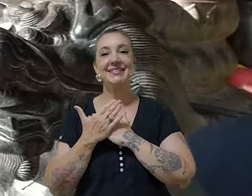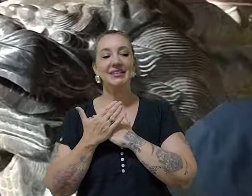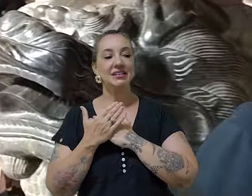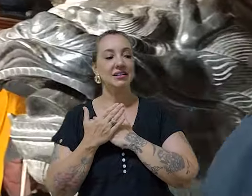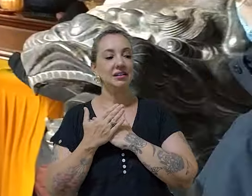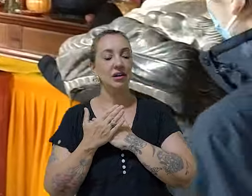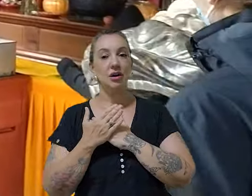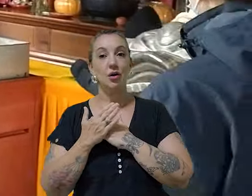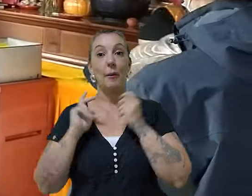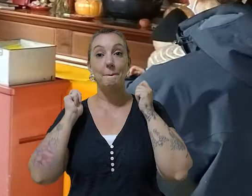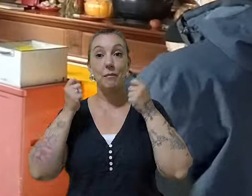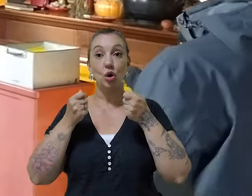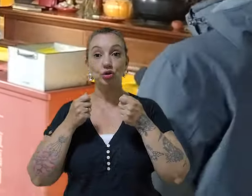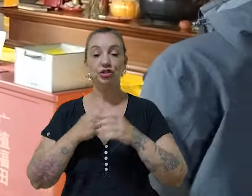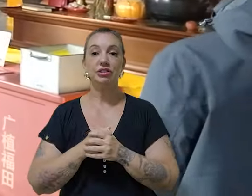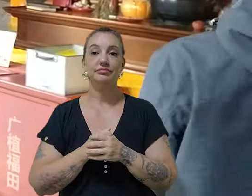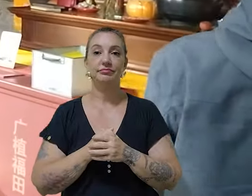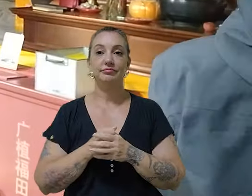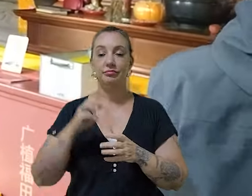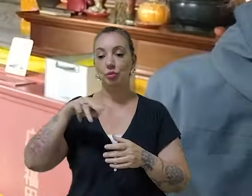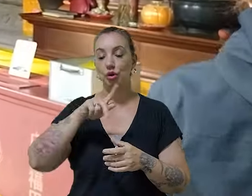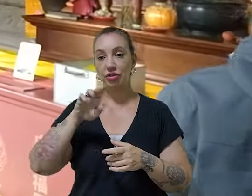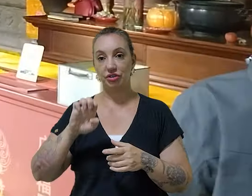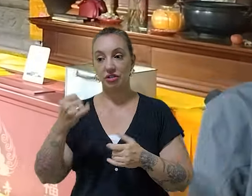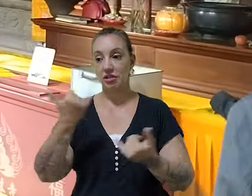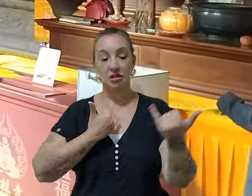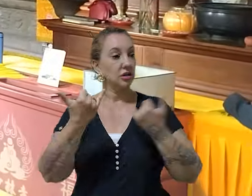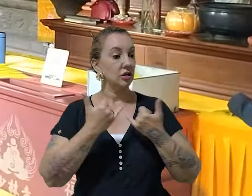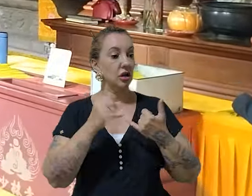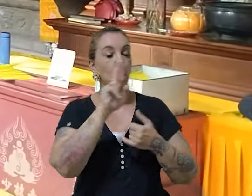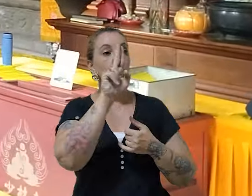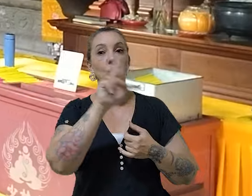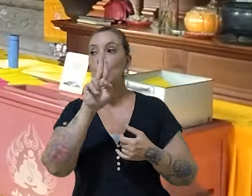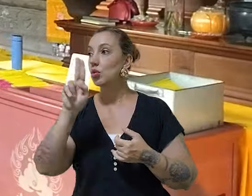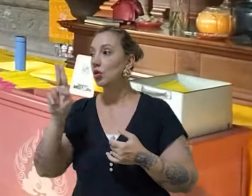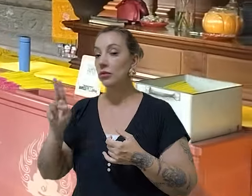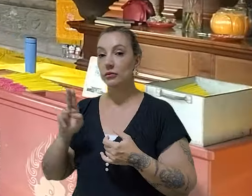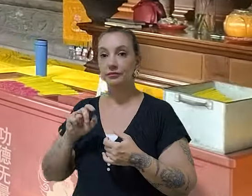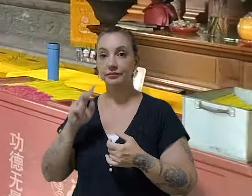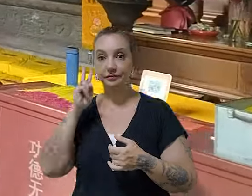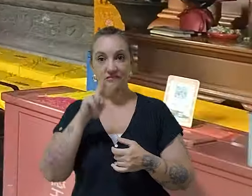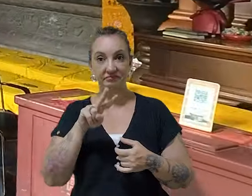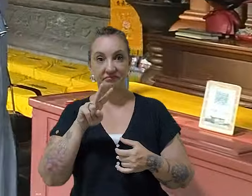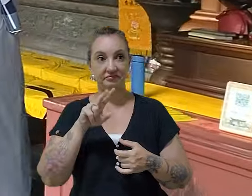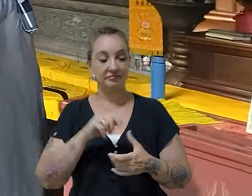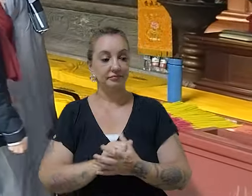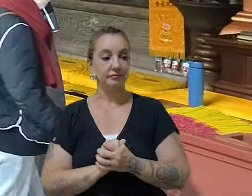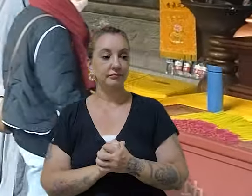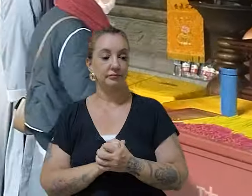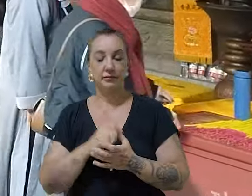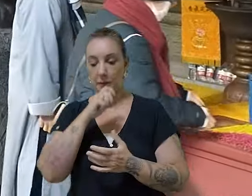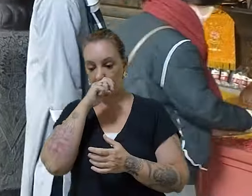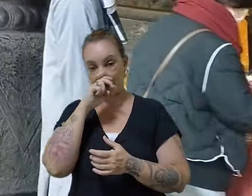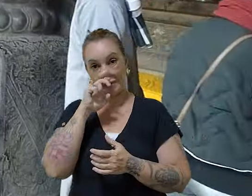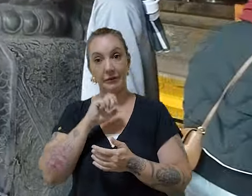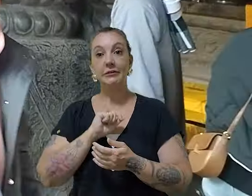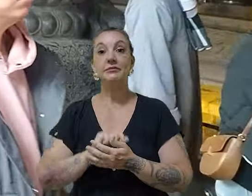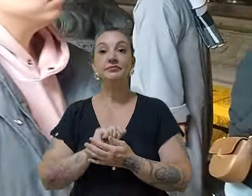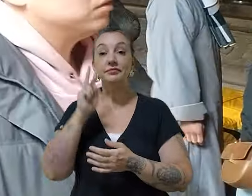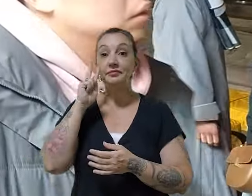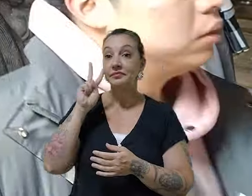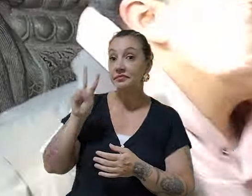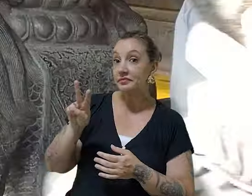o monge, para ele me dizer o nome dos. De todos esses bodhisattvas que estão aqui. E aí, dá